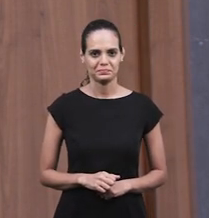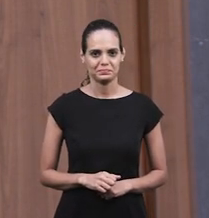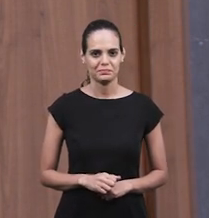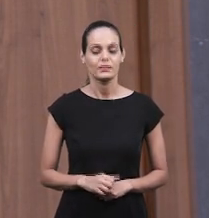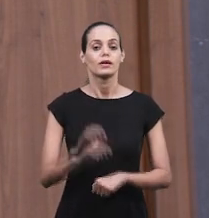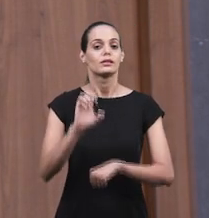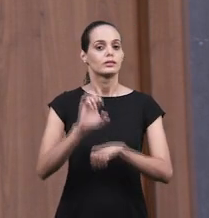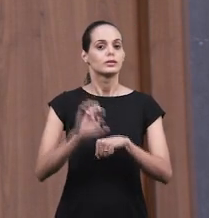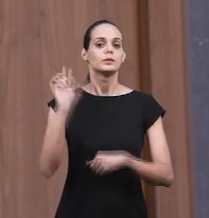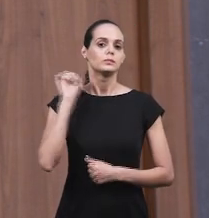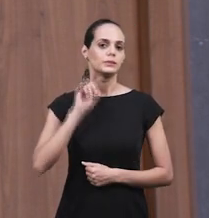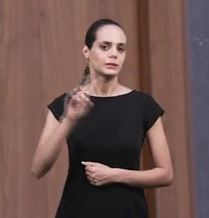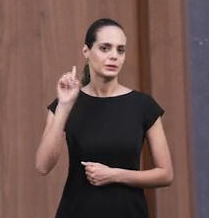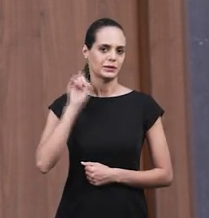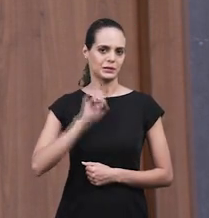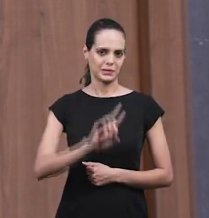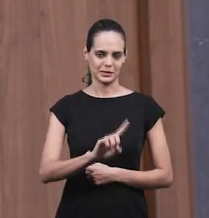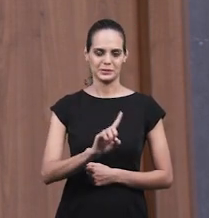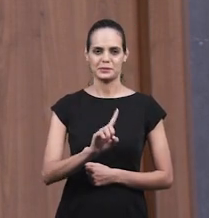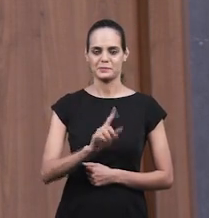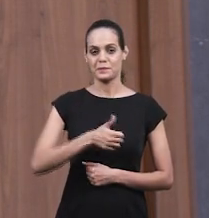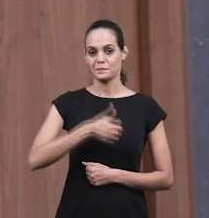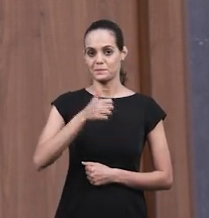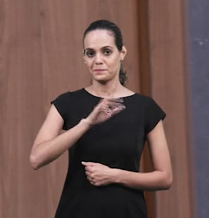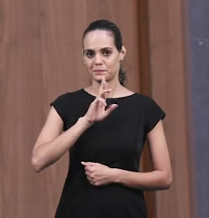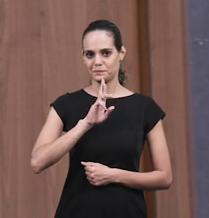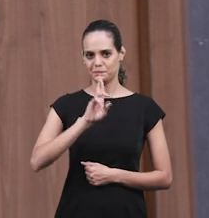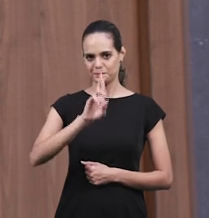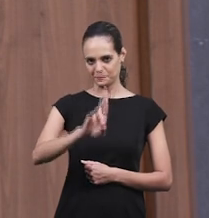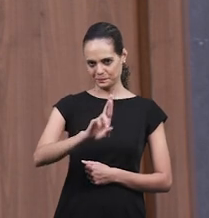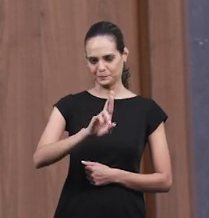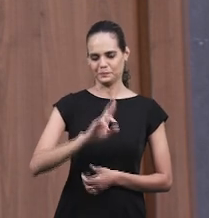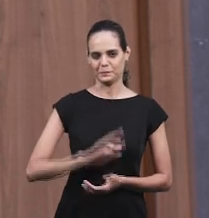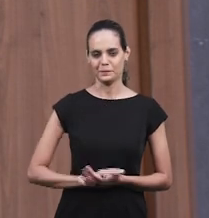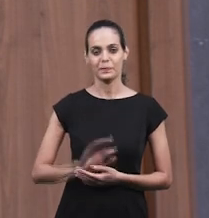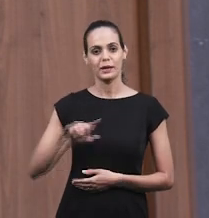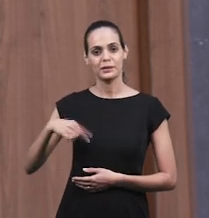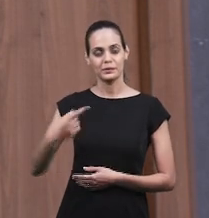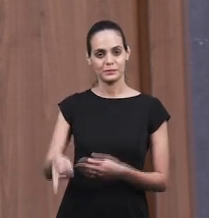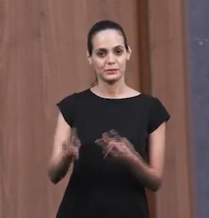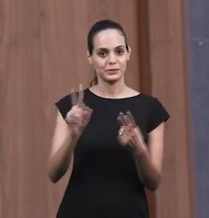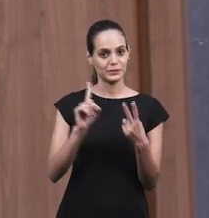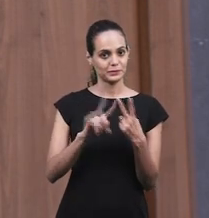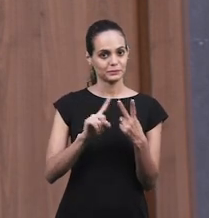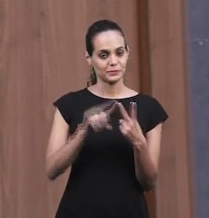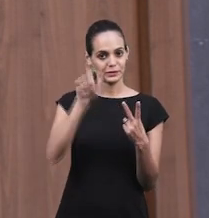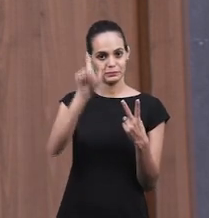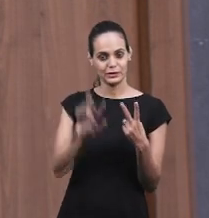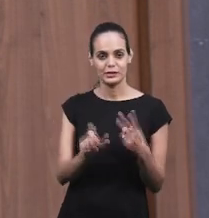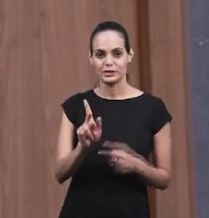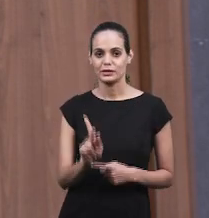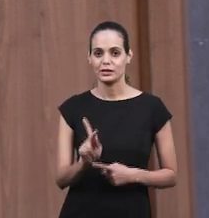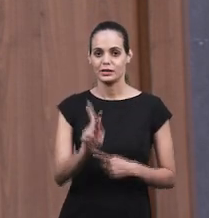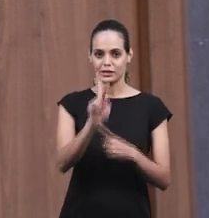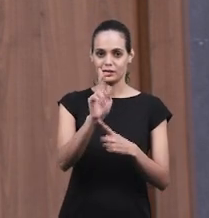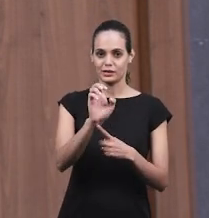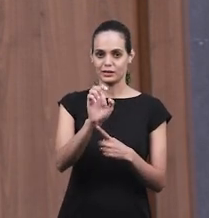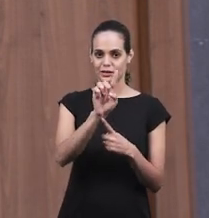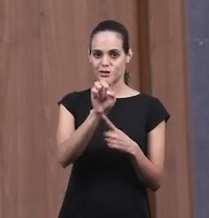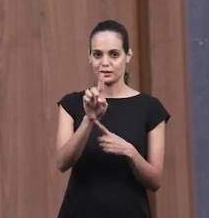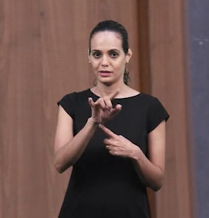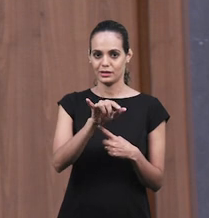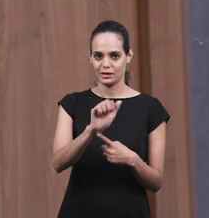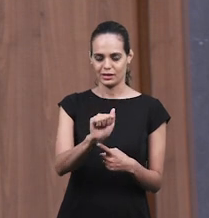Rio Branco, cidade do estado de Minas Gerais. Ela vai dar uma primeira resposta e logo em seguida nós vamos ter agora a Késia,